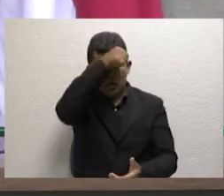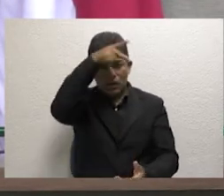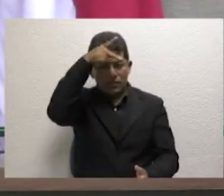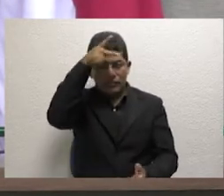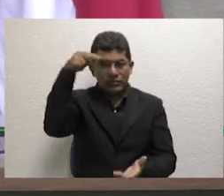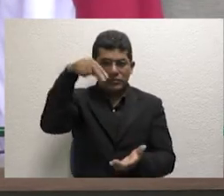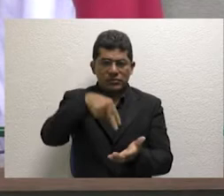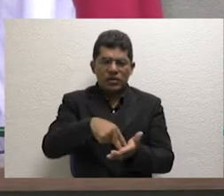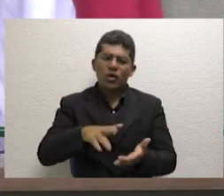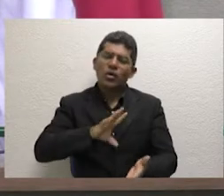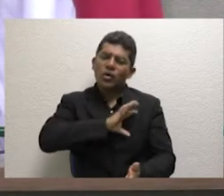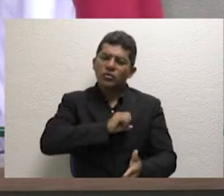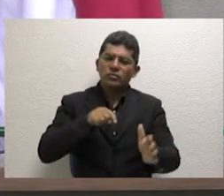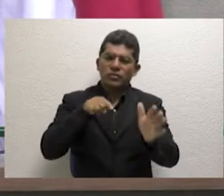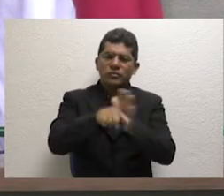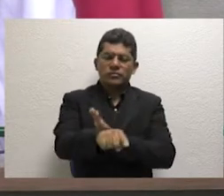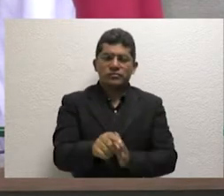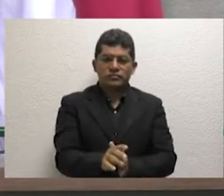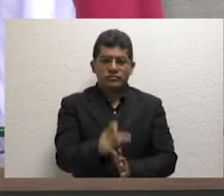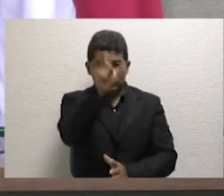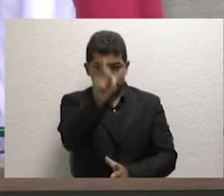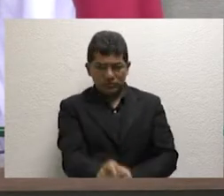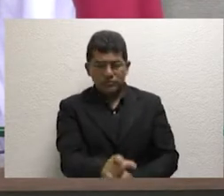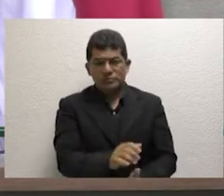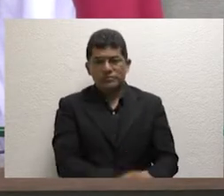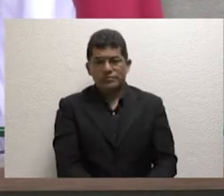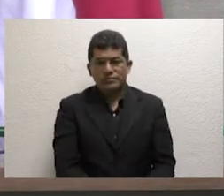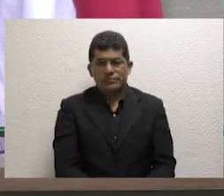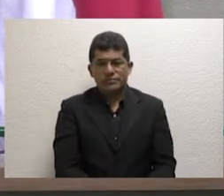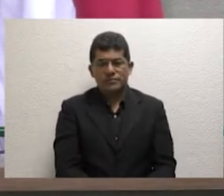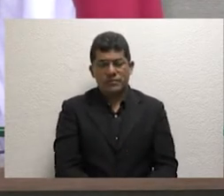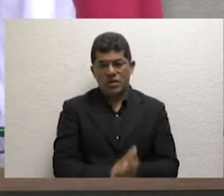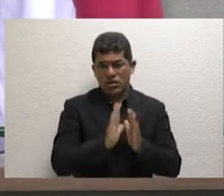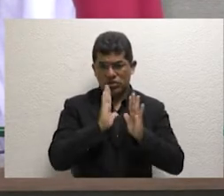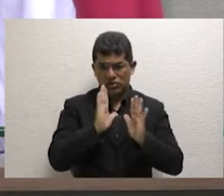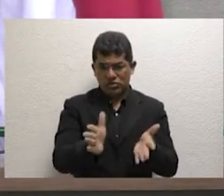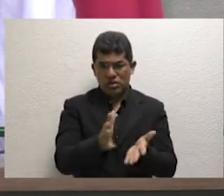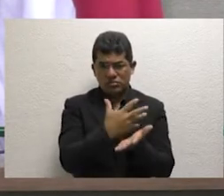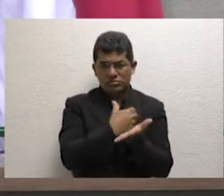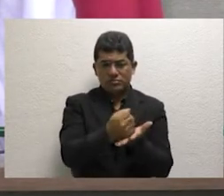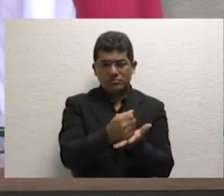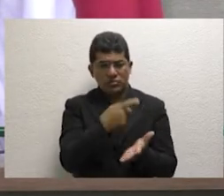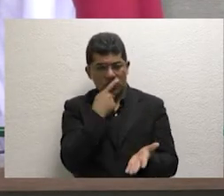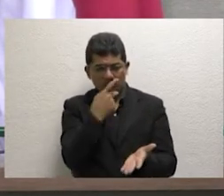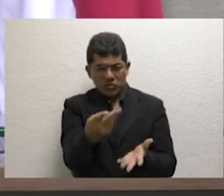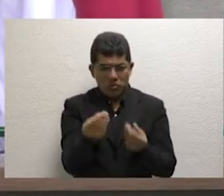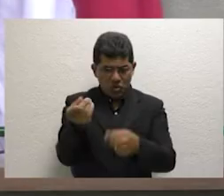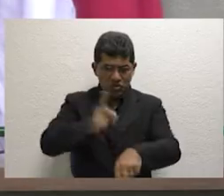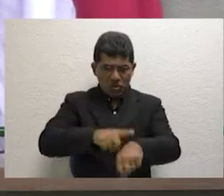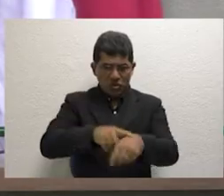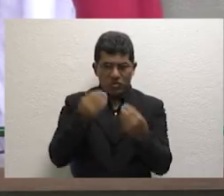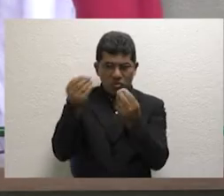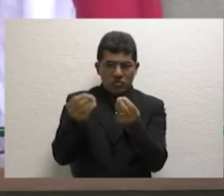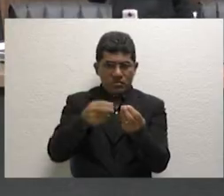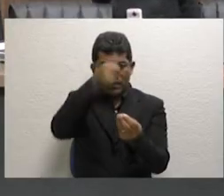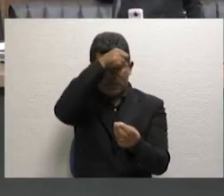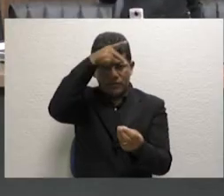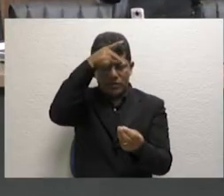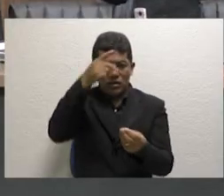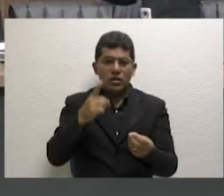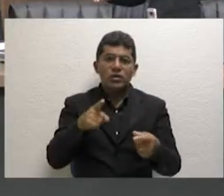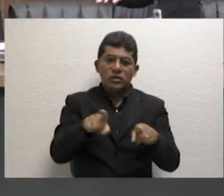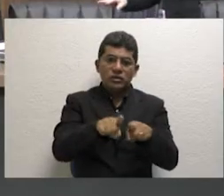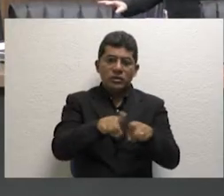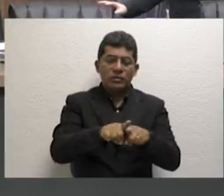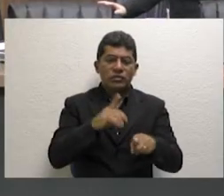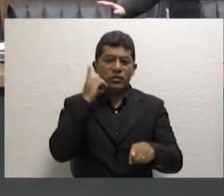está na tribuna gostaria de saber de vossa excelência já que já que o deputado Péricles que estava